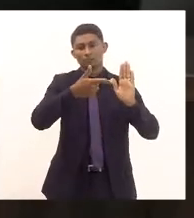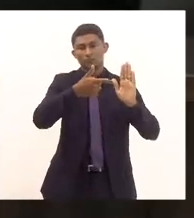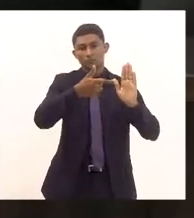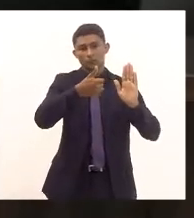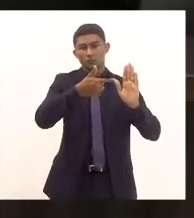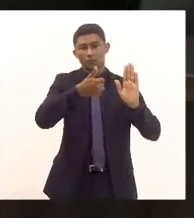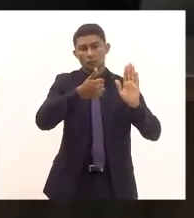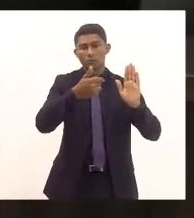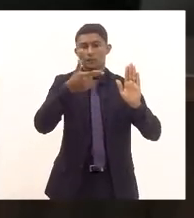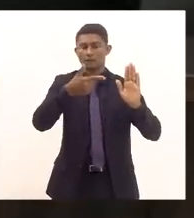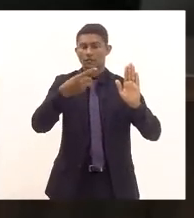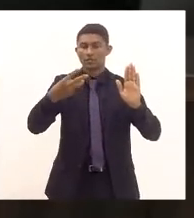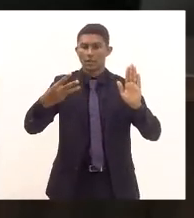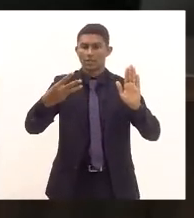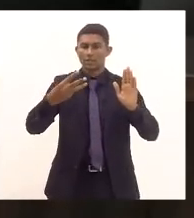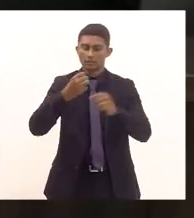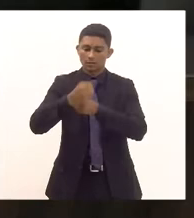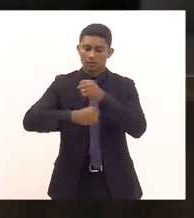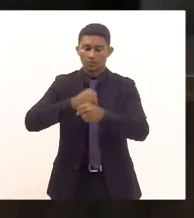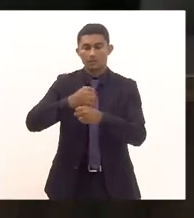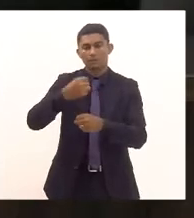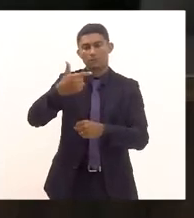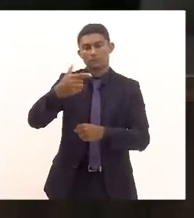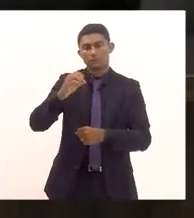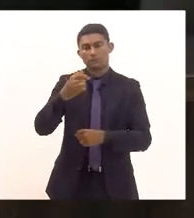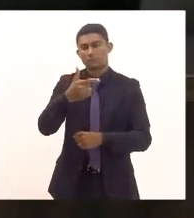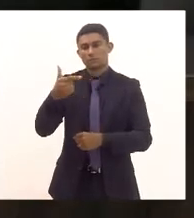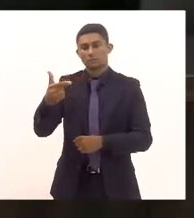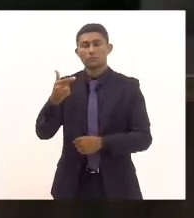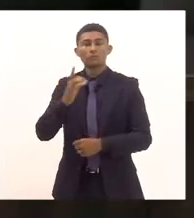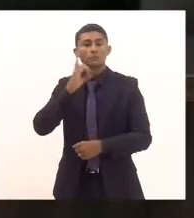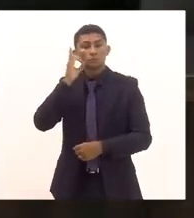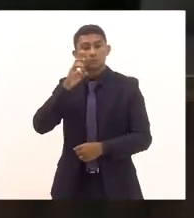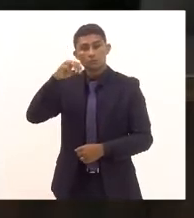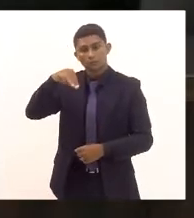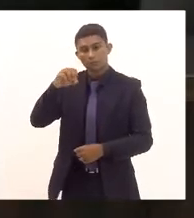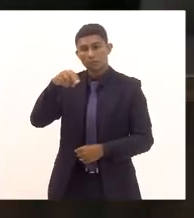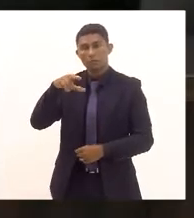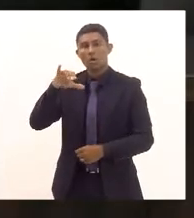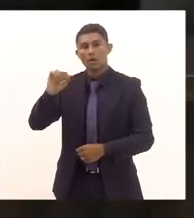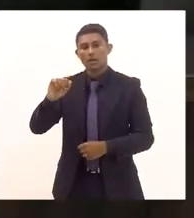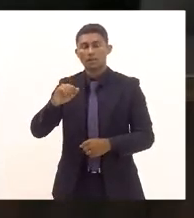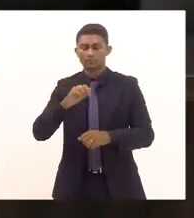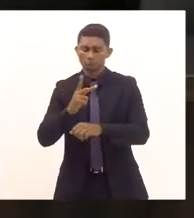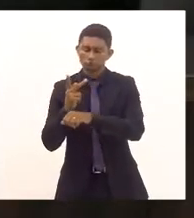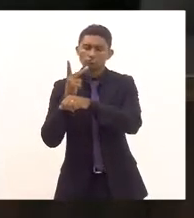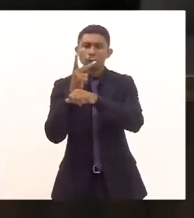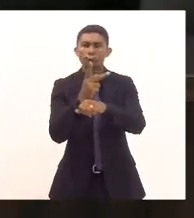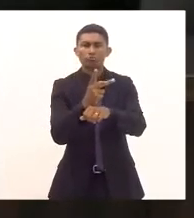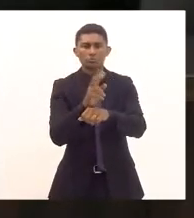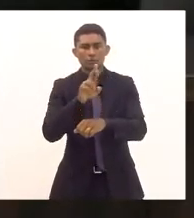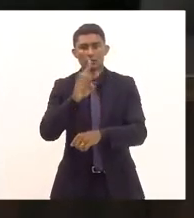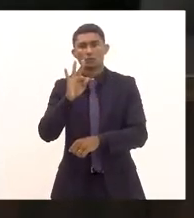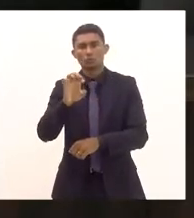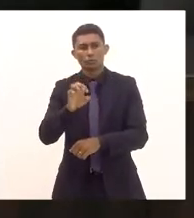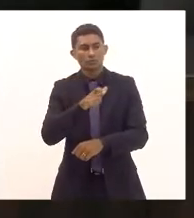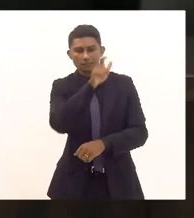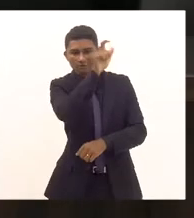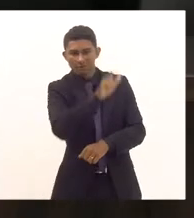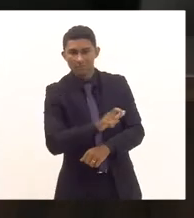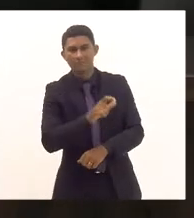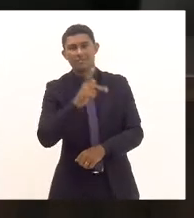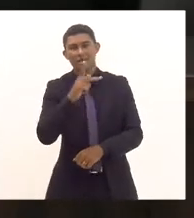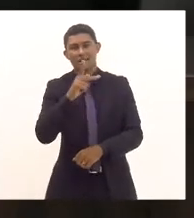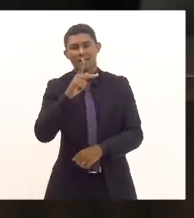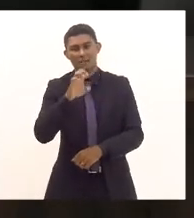1223 de 2022 de autoria da deputada Mônica Francisco concede o prêmio hult de Souza a Clementino que